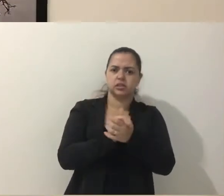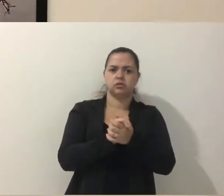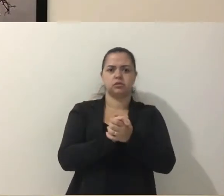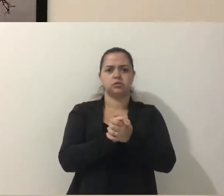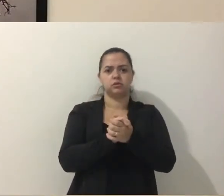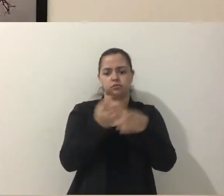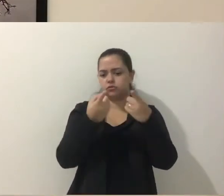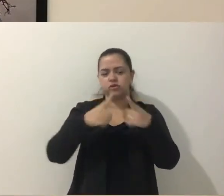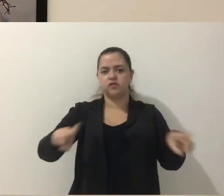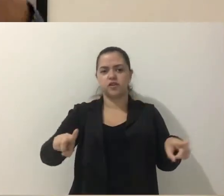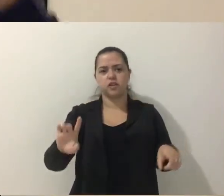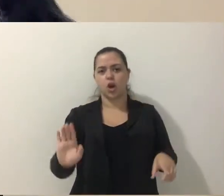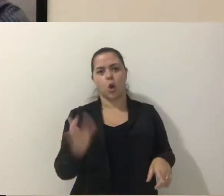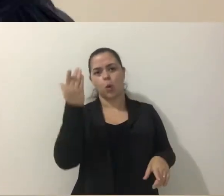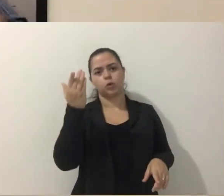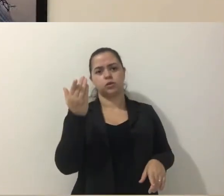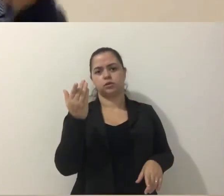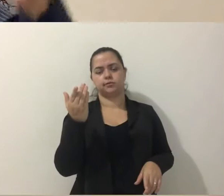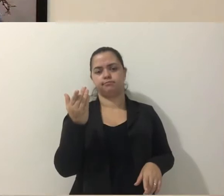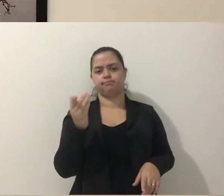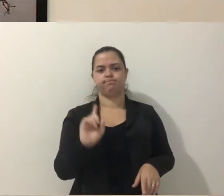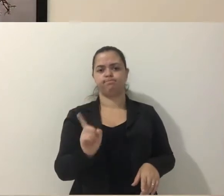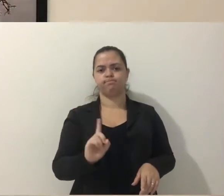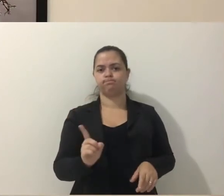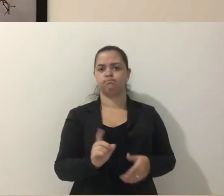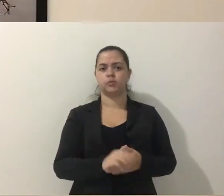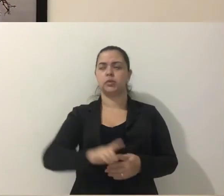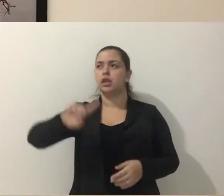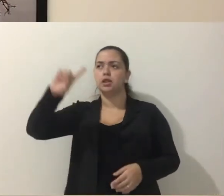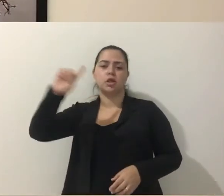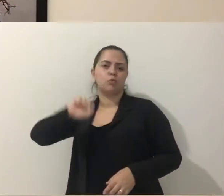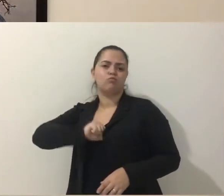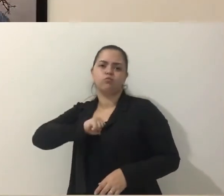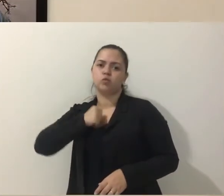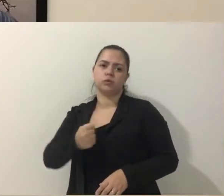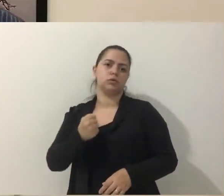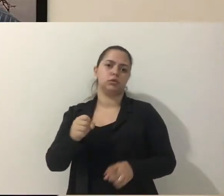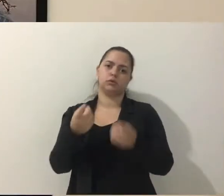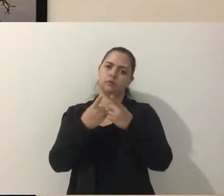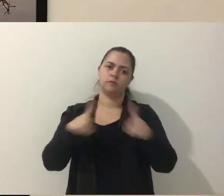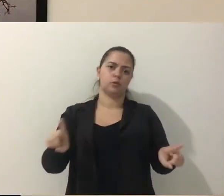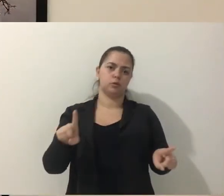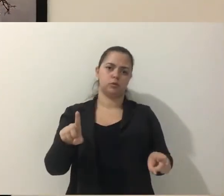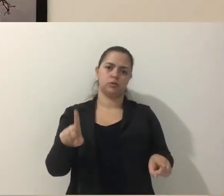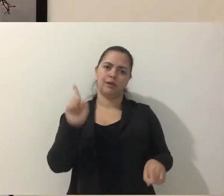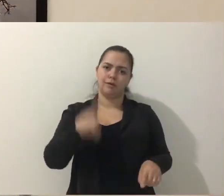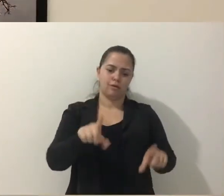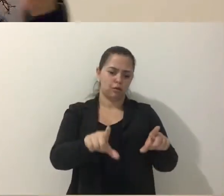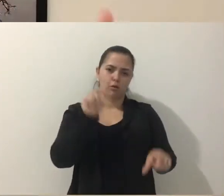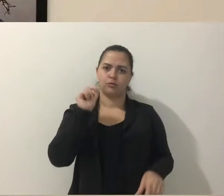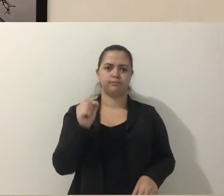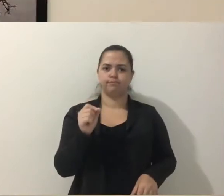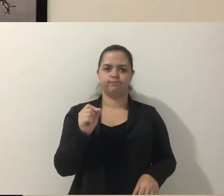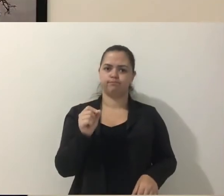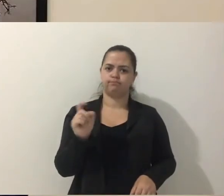ter oportunidade. Lembrando, Deus odeia o divórcio, que ele não seja uma opção. Certamente nós temos dificuldades nos